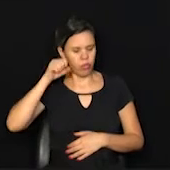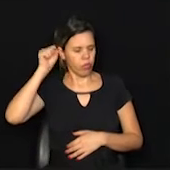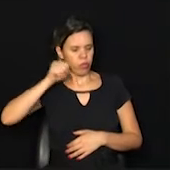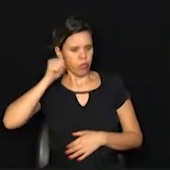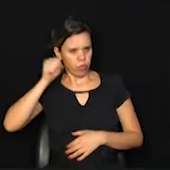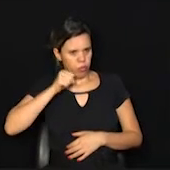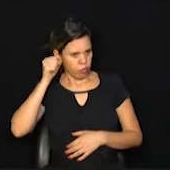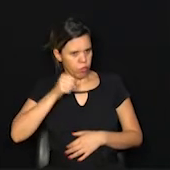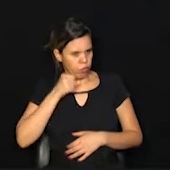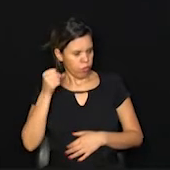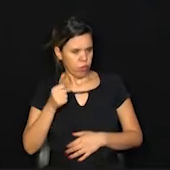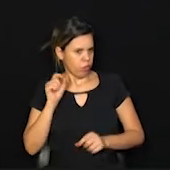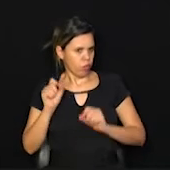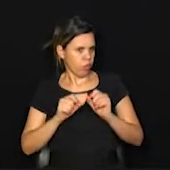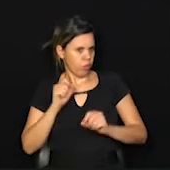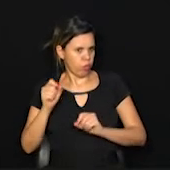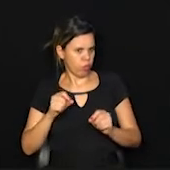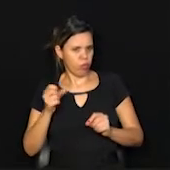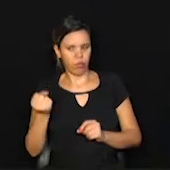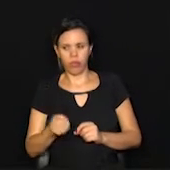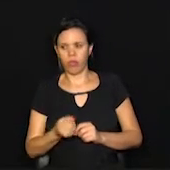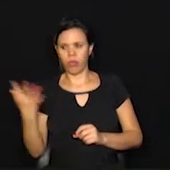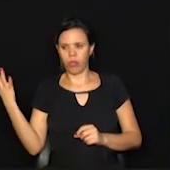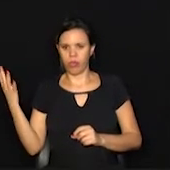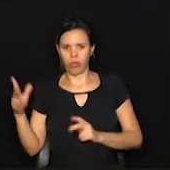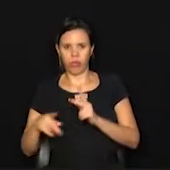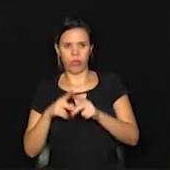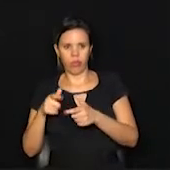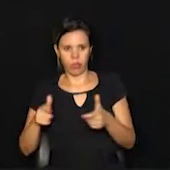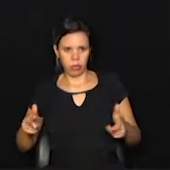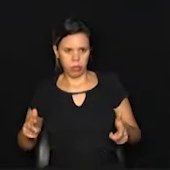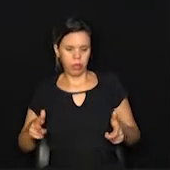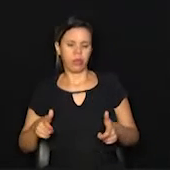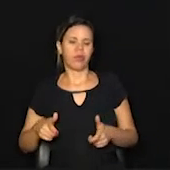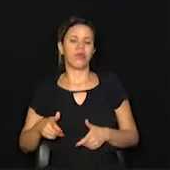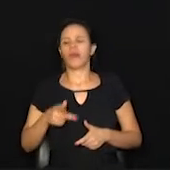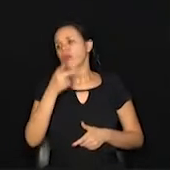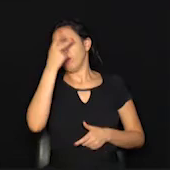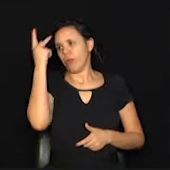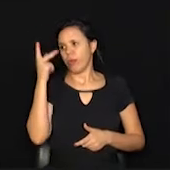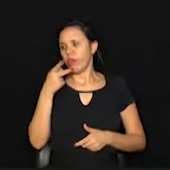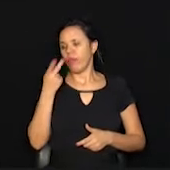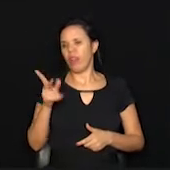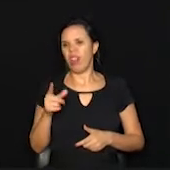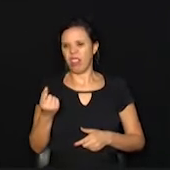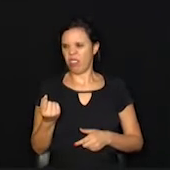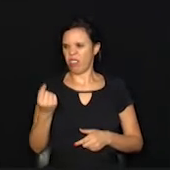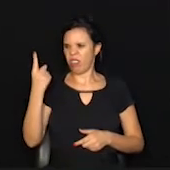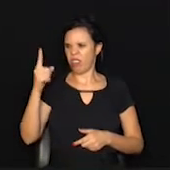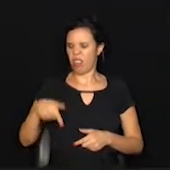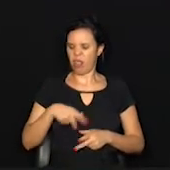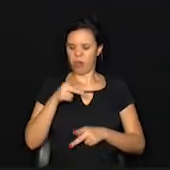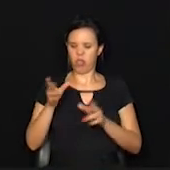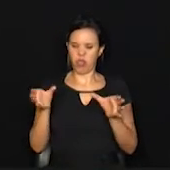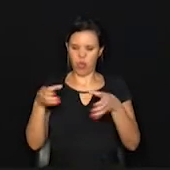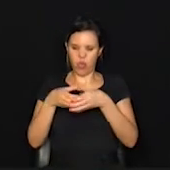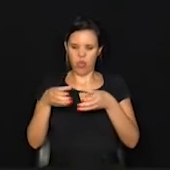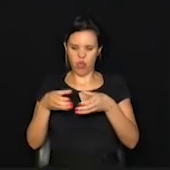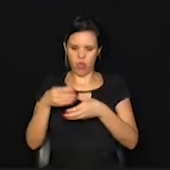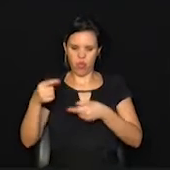de maneira que por uma parte da disso que o pessoal chama esquisitamente de classe política